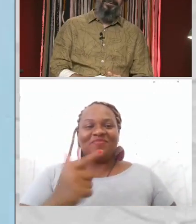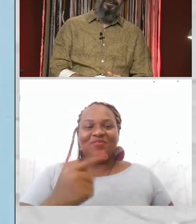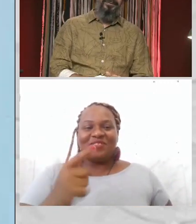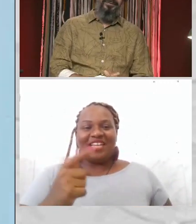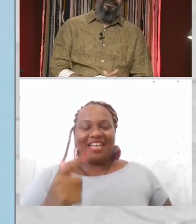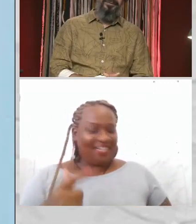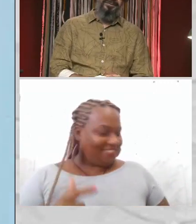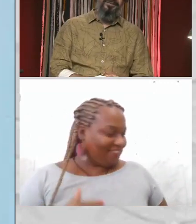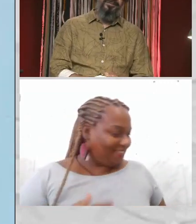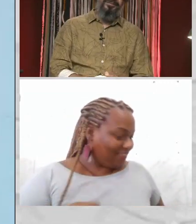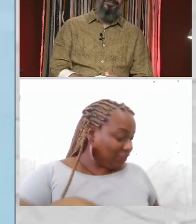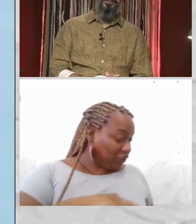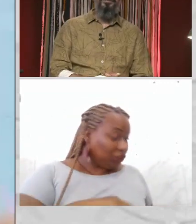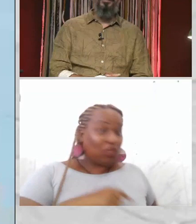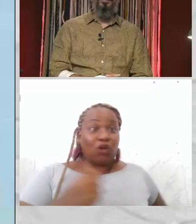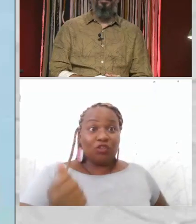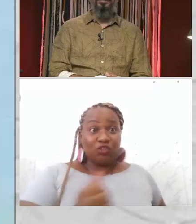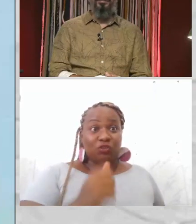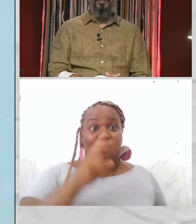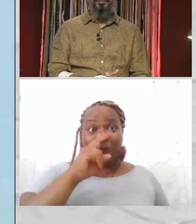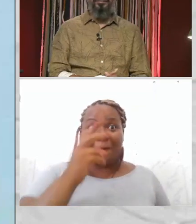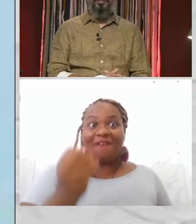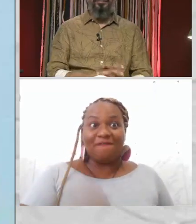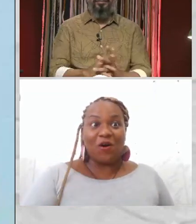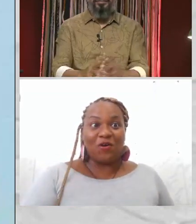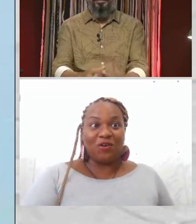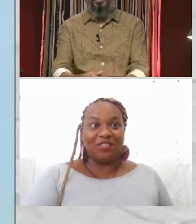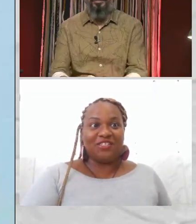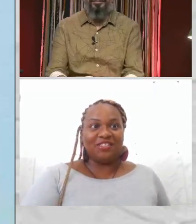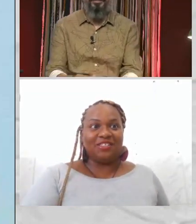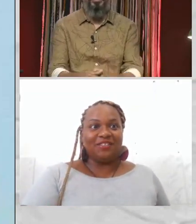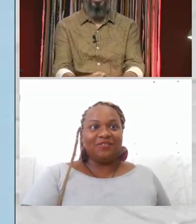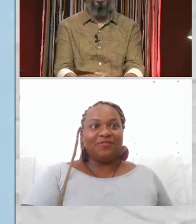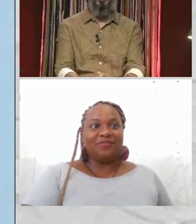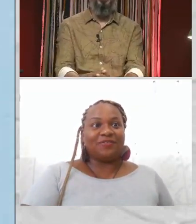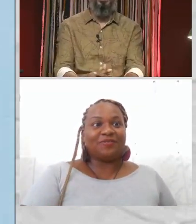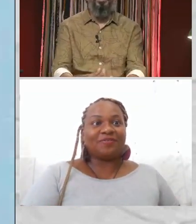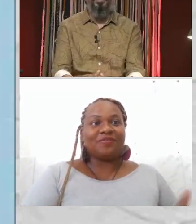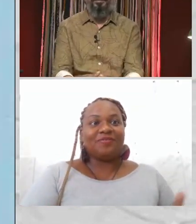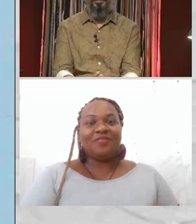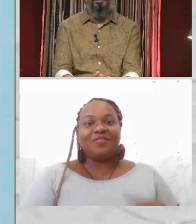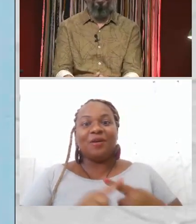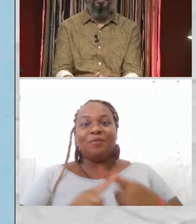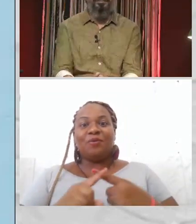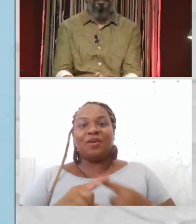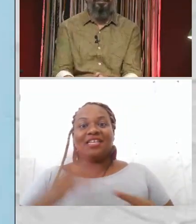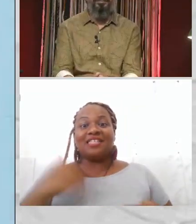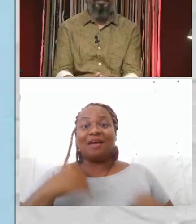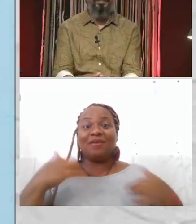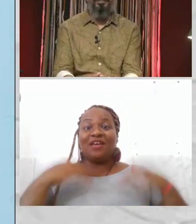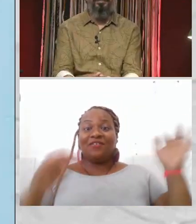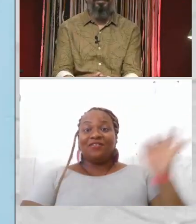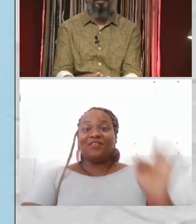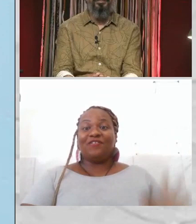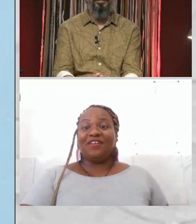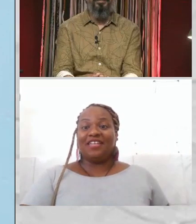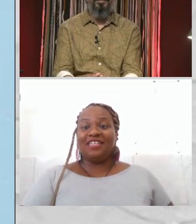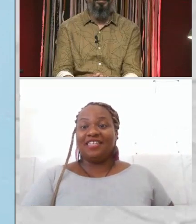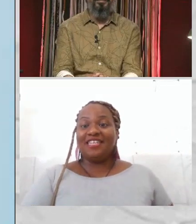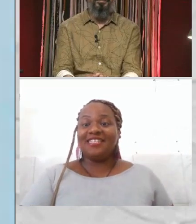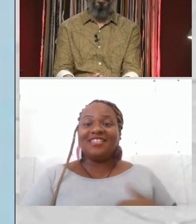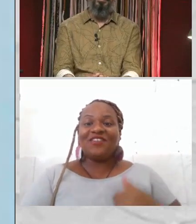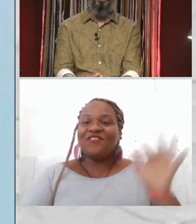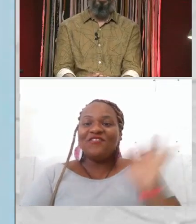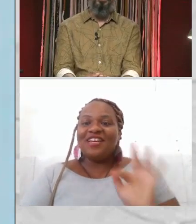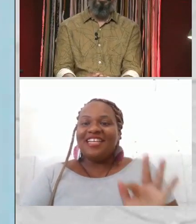mais forte. E isso fica claro quando você faz a conversaria. É, e estou muito feliz, quero dizer aqui, que a